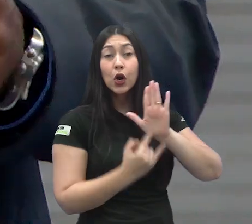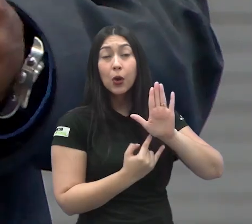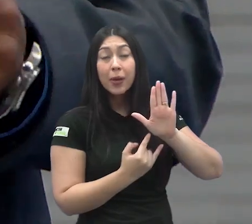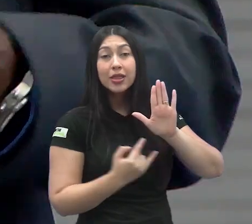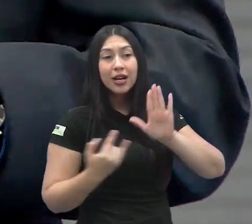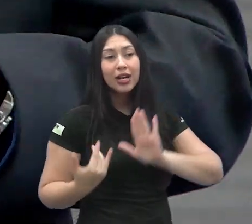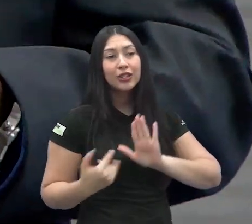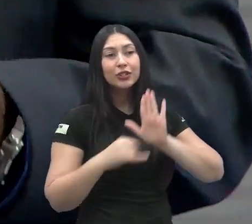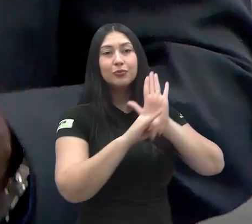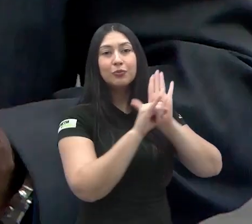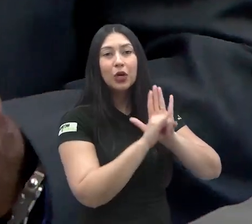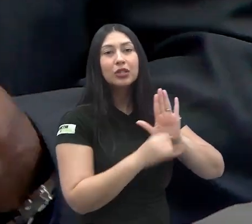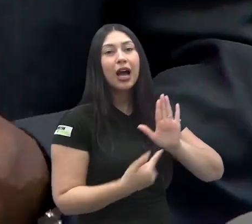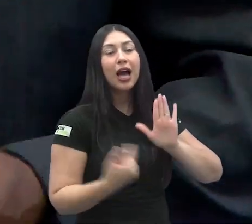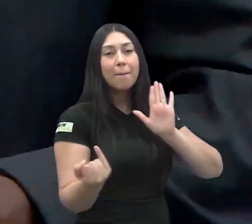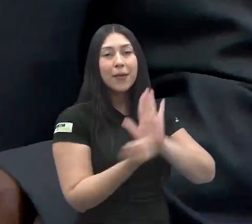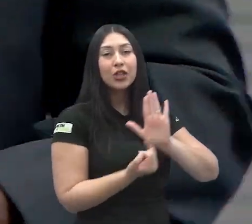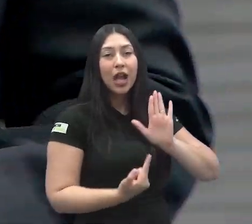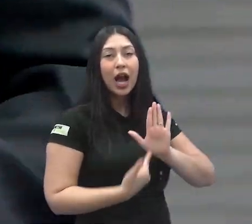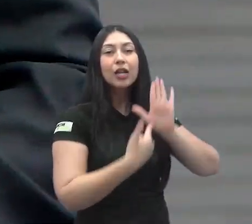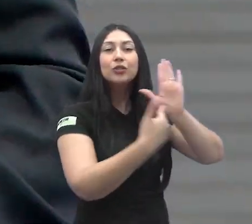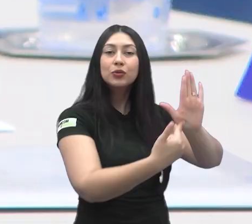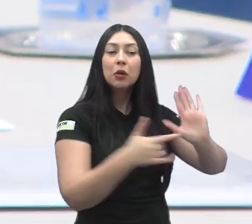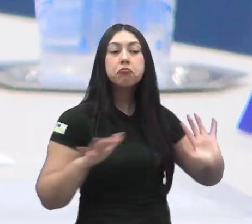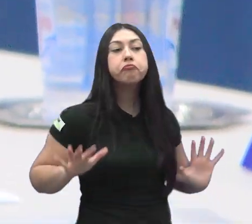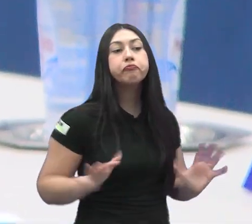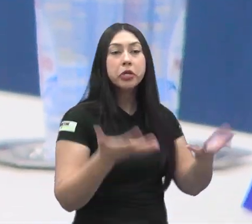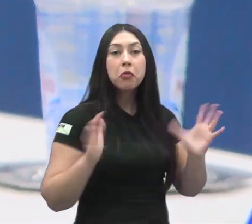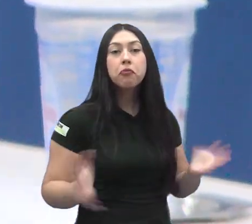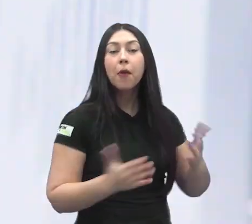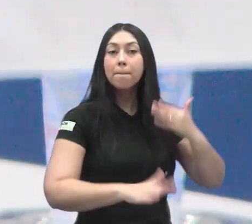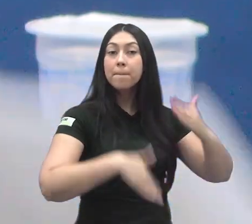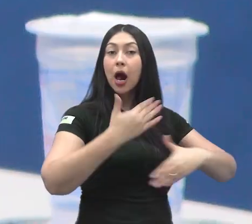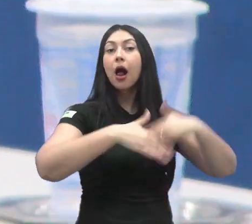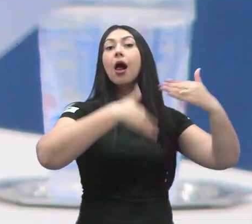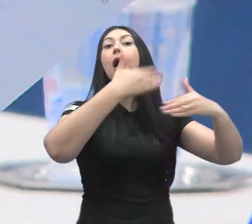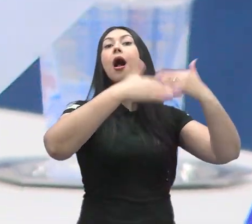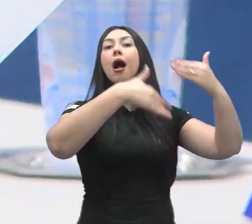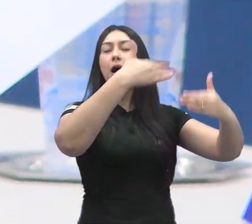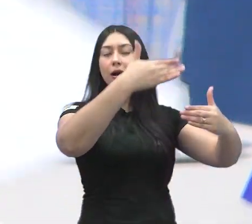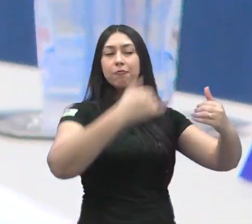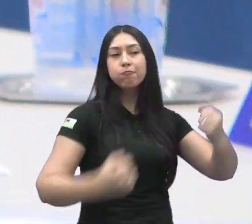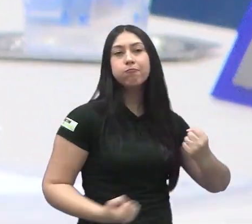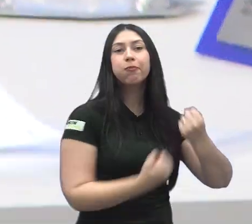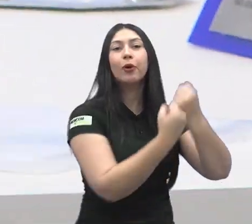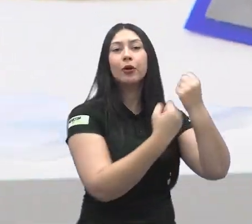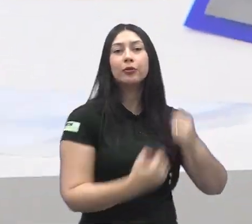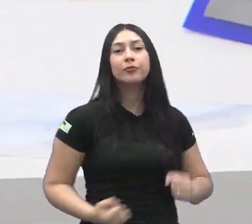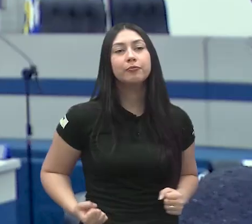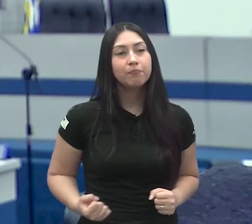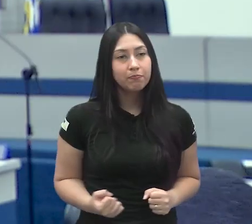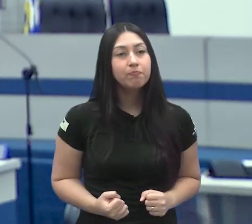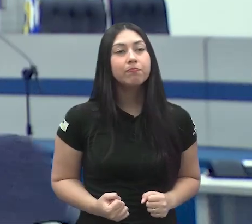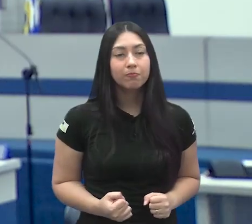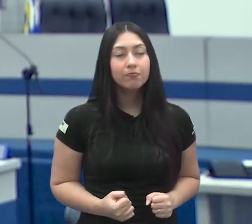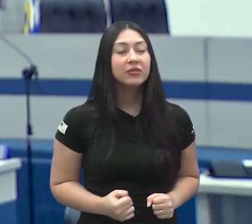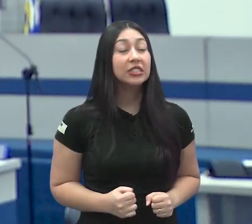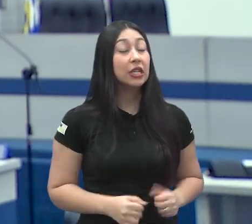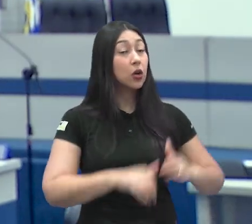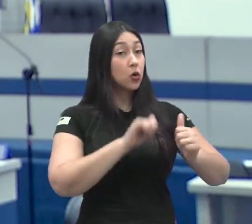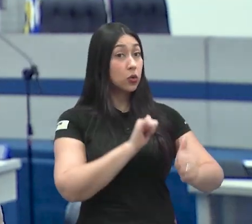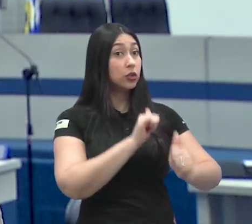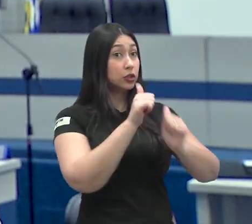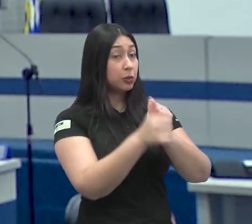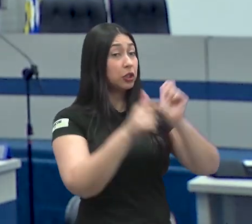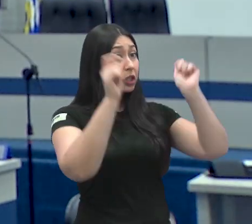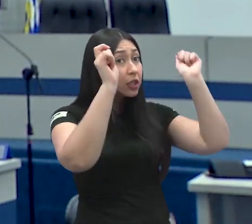a necessidade de atualização na legislação para avançar ainda mais no suporte aos atletas. Sim,